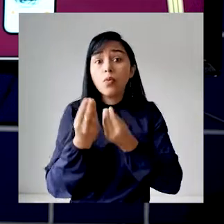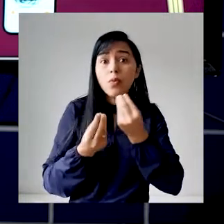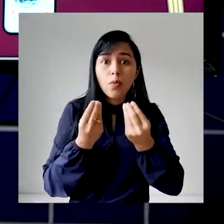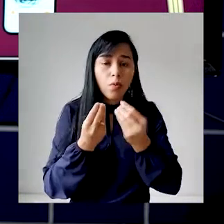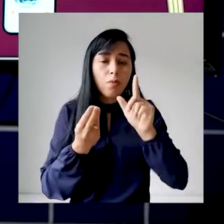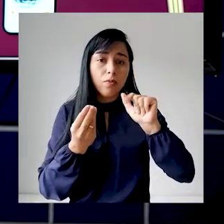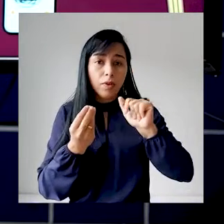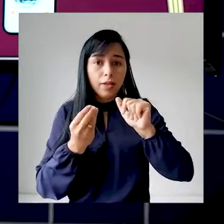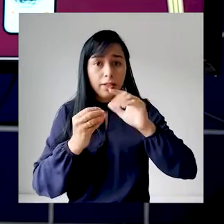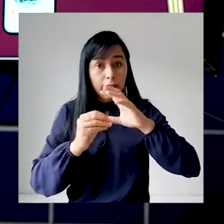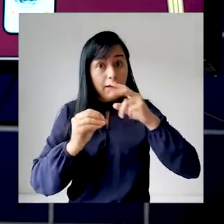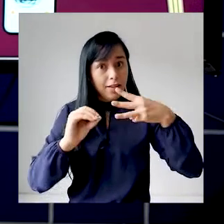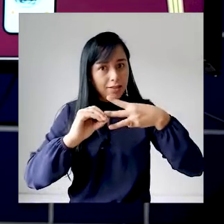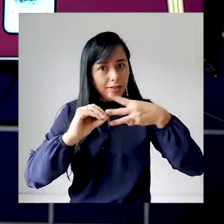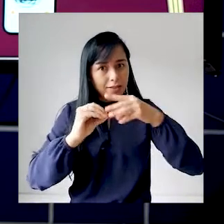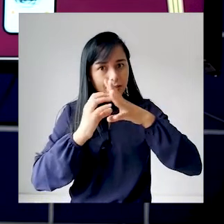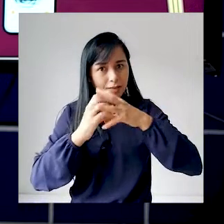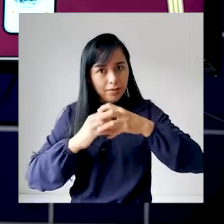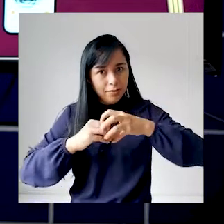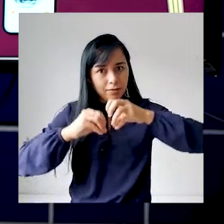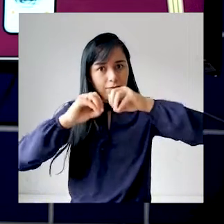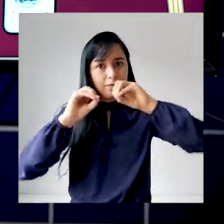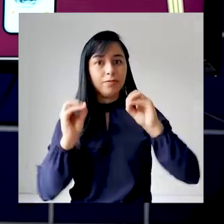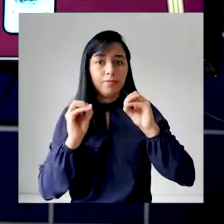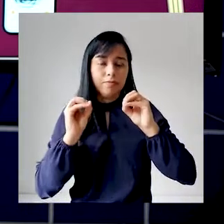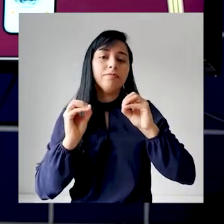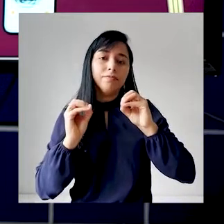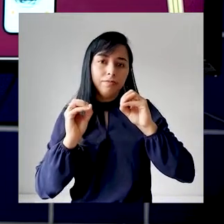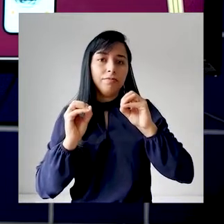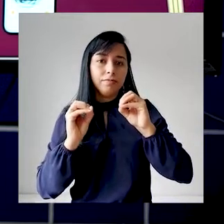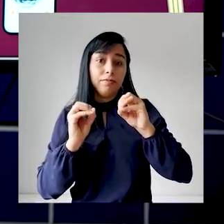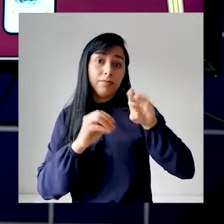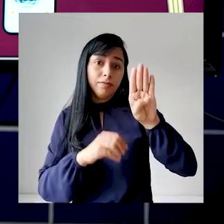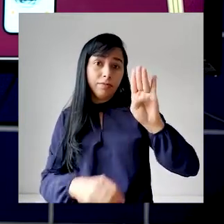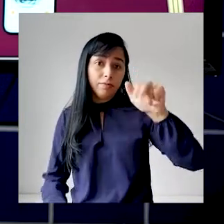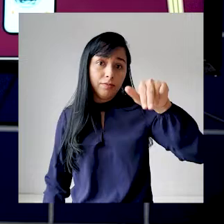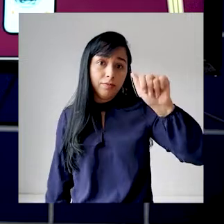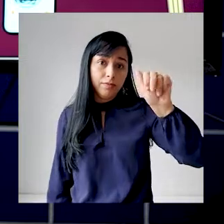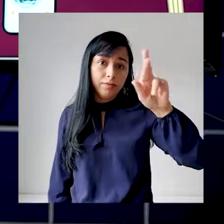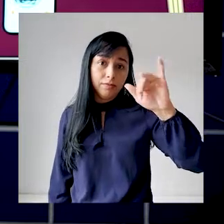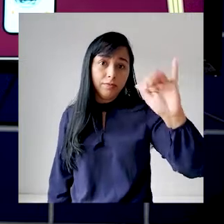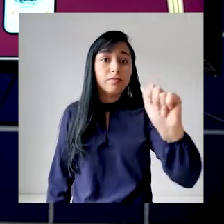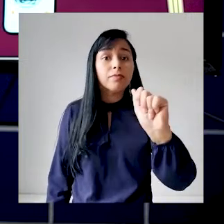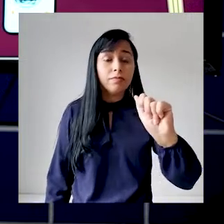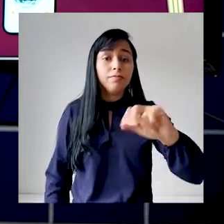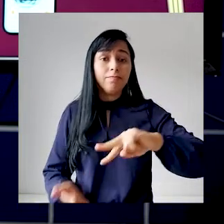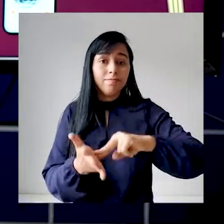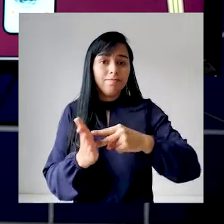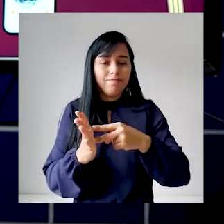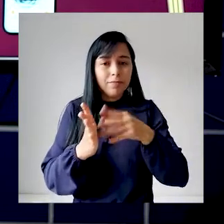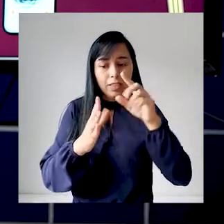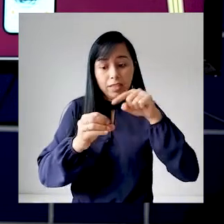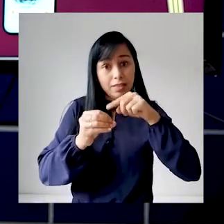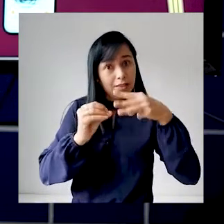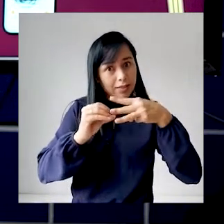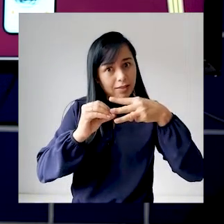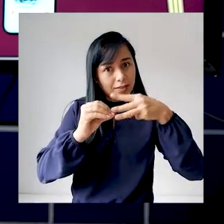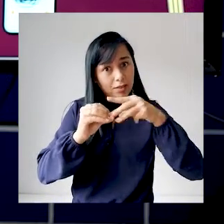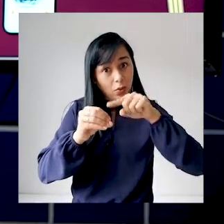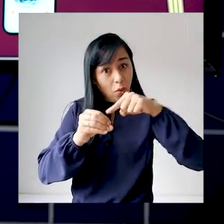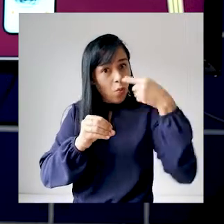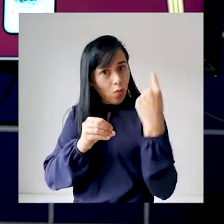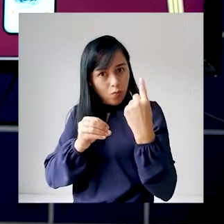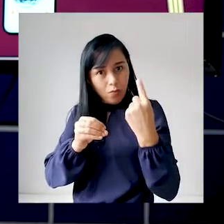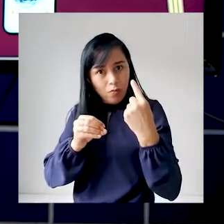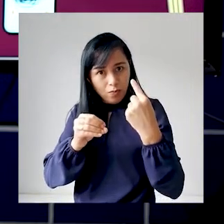binária. As bactérias são seres que possuem apenas uma célula, são unicelulares.